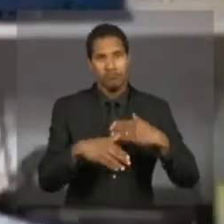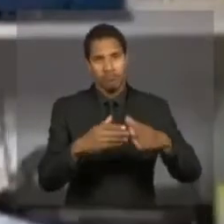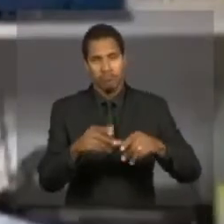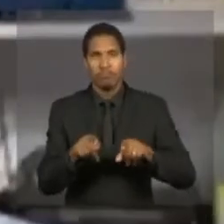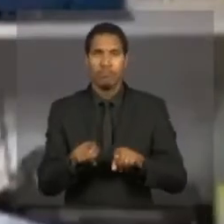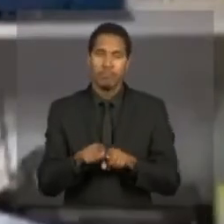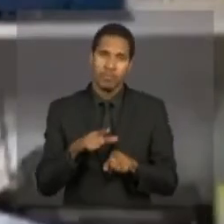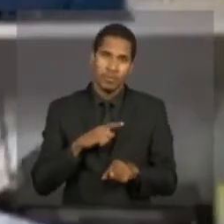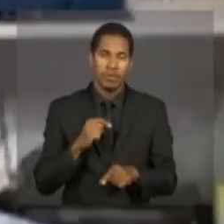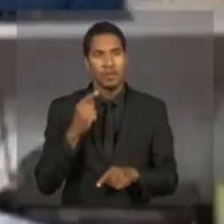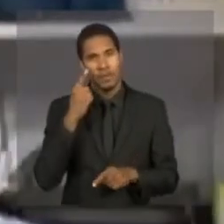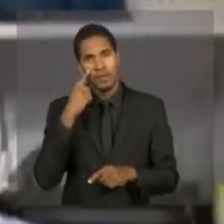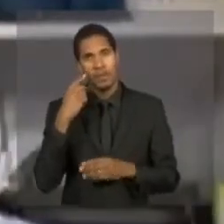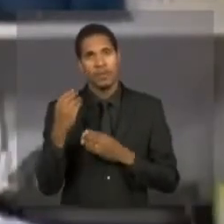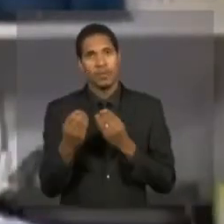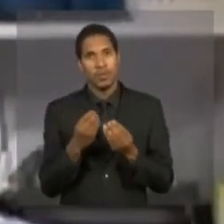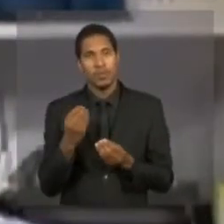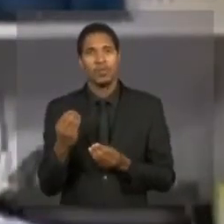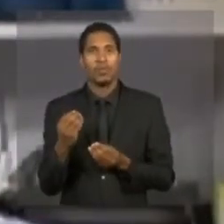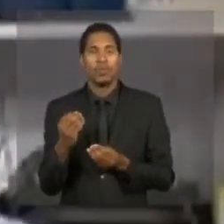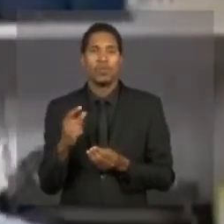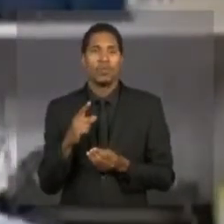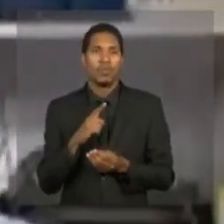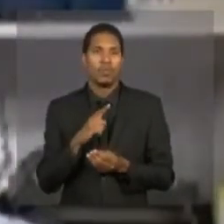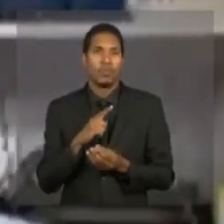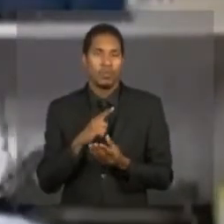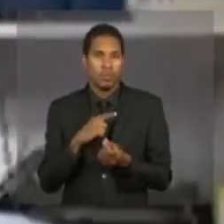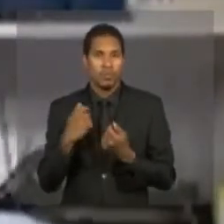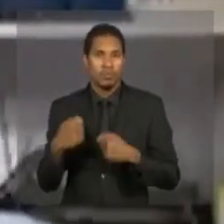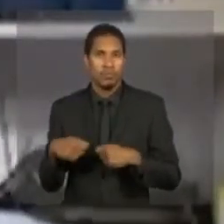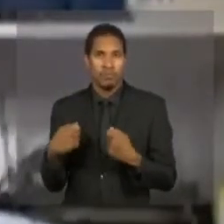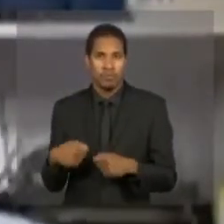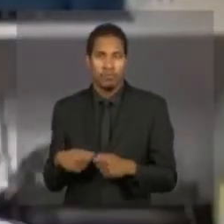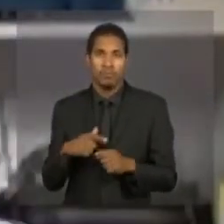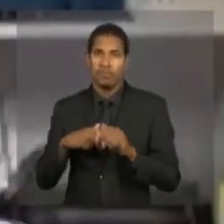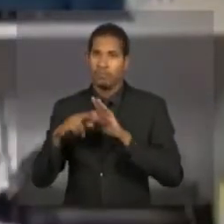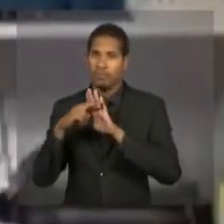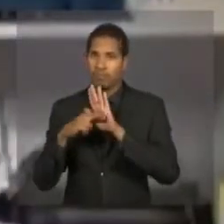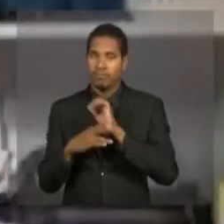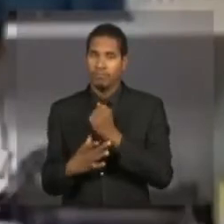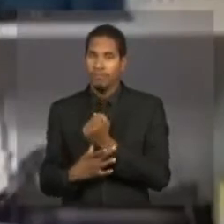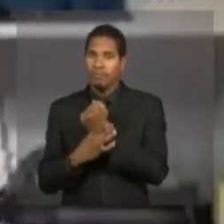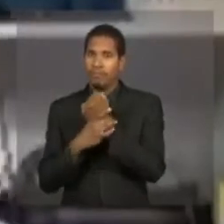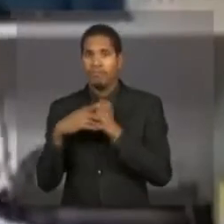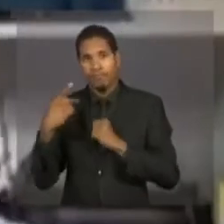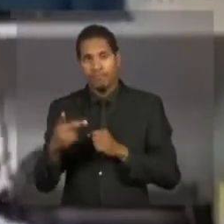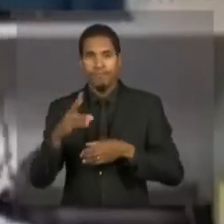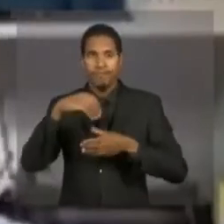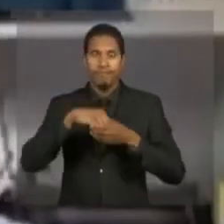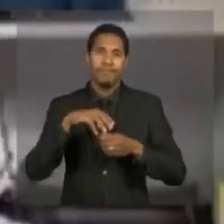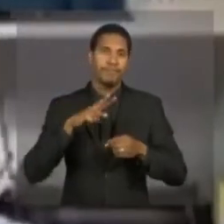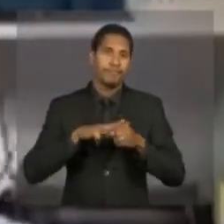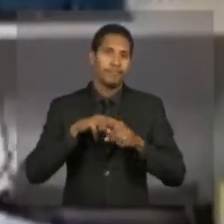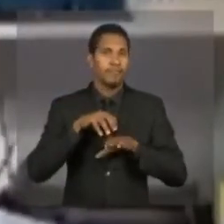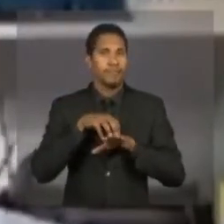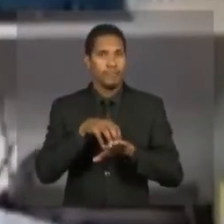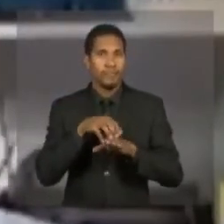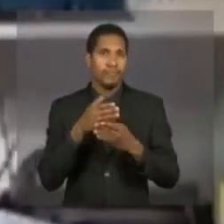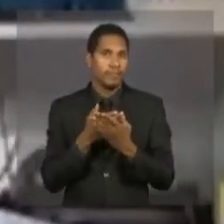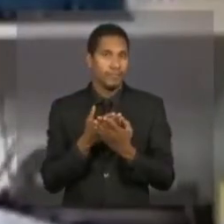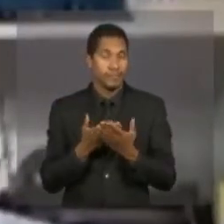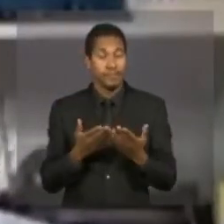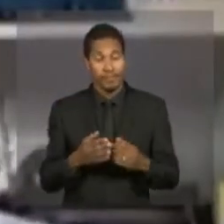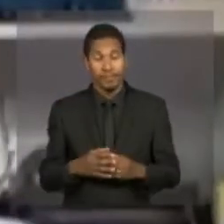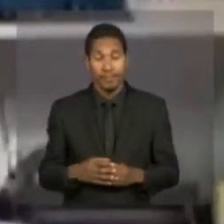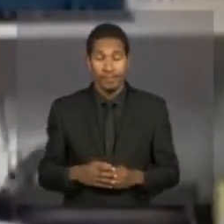No substitutivo do vereador Cláudio Fonseca, ele fazia menção a essa necessidade de protocolos de segurança no transporte escolar e assim por diante. Então,